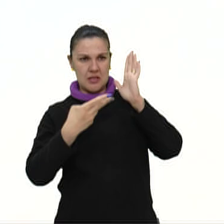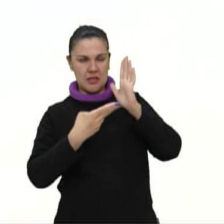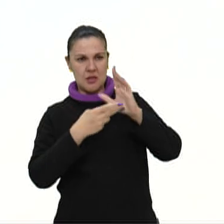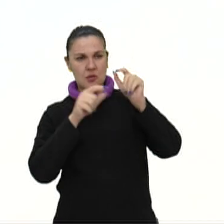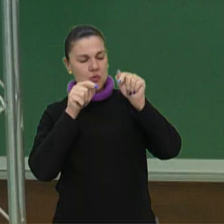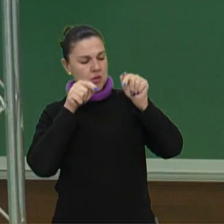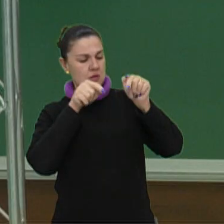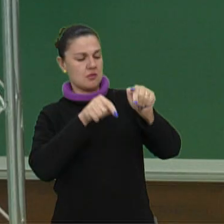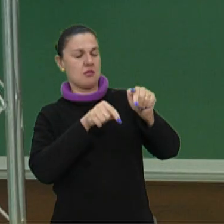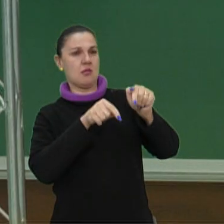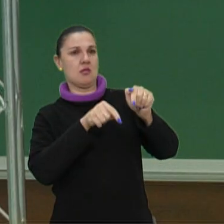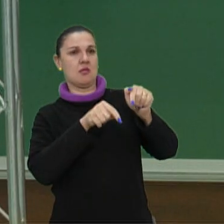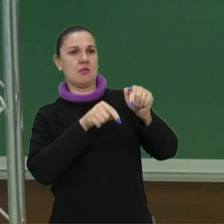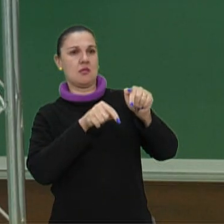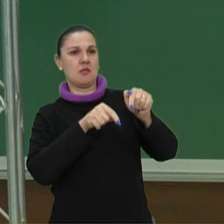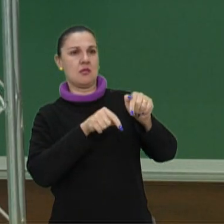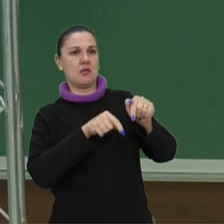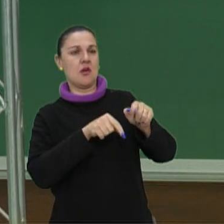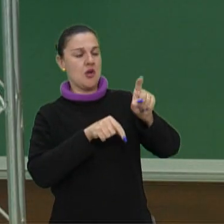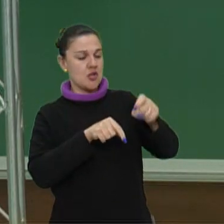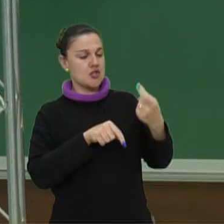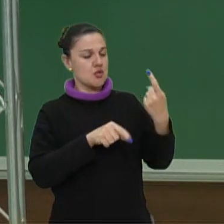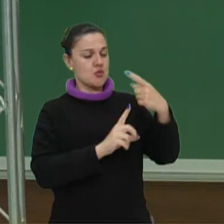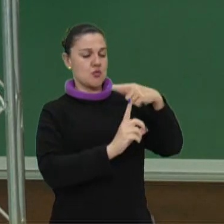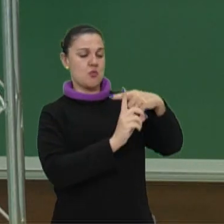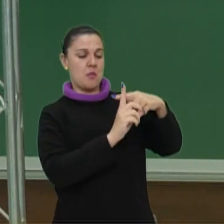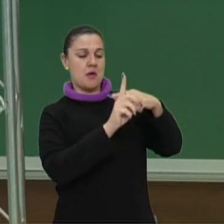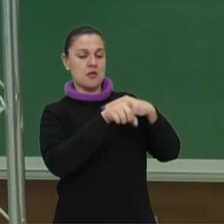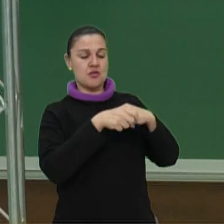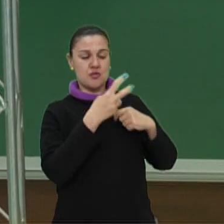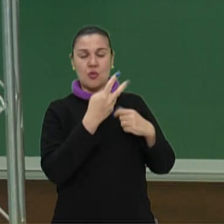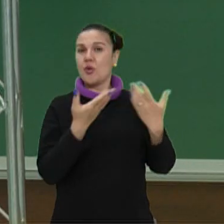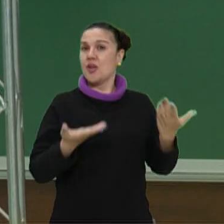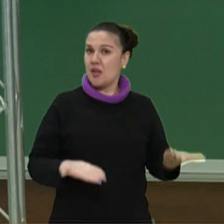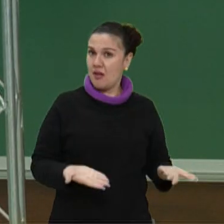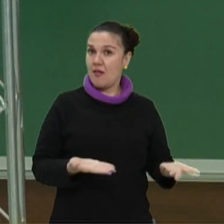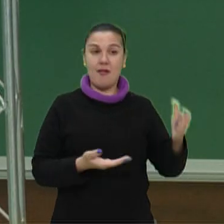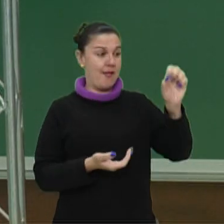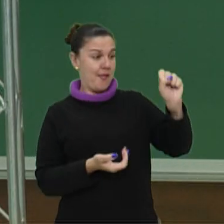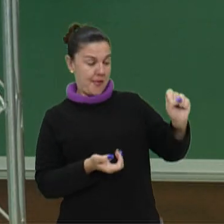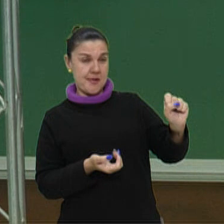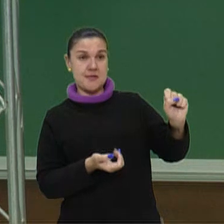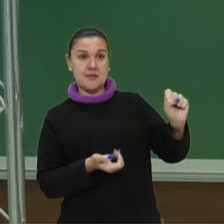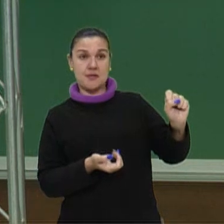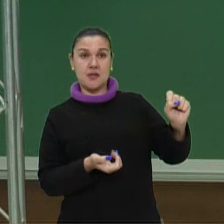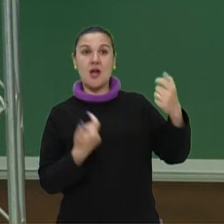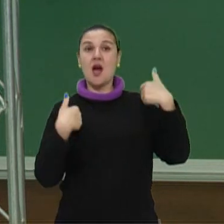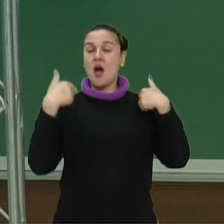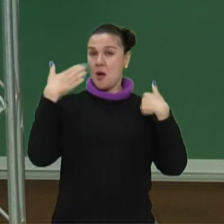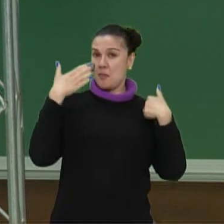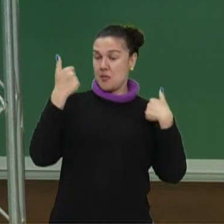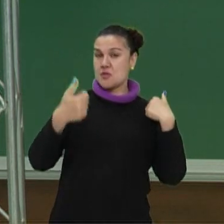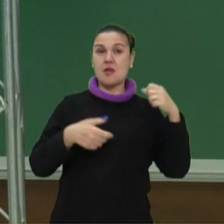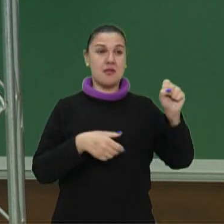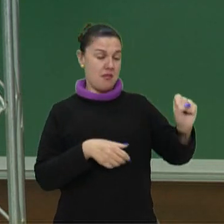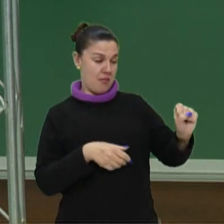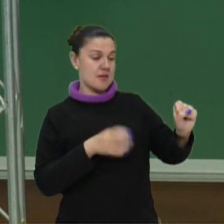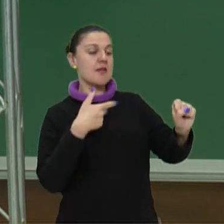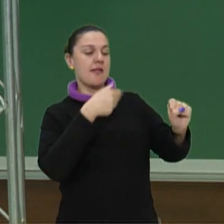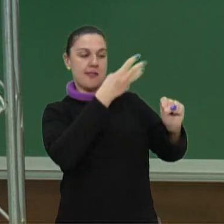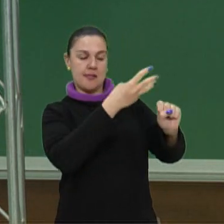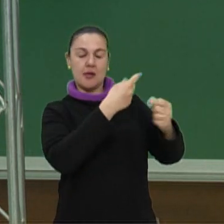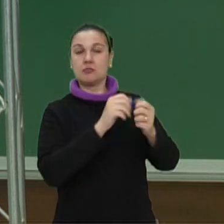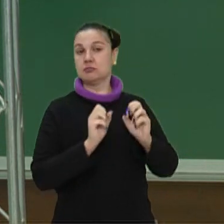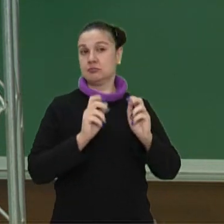desse parênteses? Nós temos x1 mais x2. O que é isso? É a soma das raízes. Mas eu sei qual é a soma. A soma é